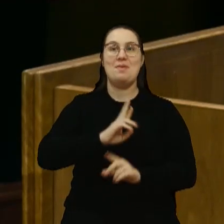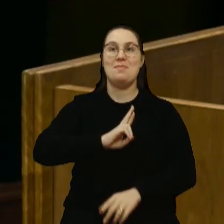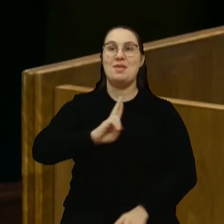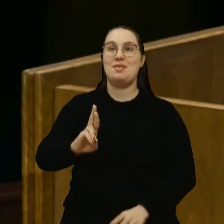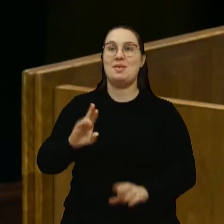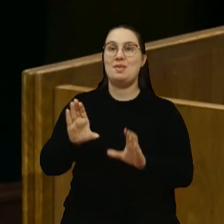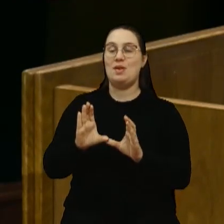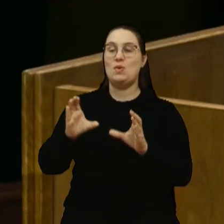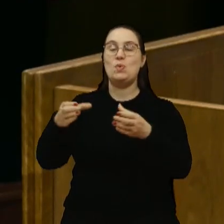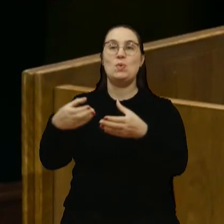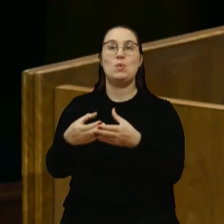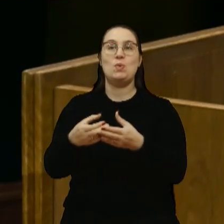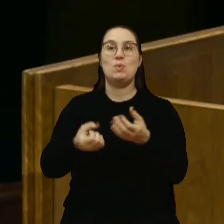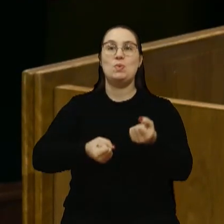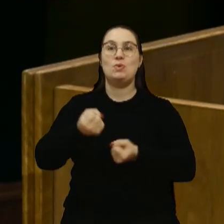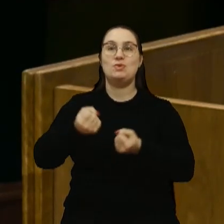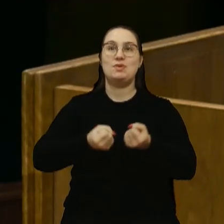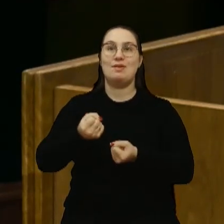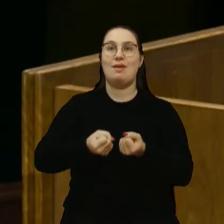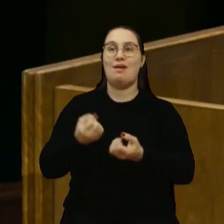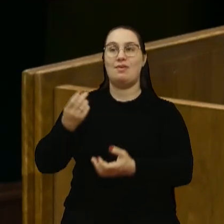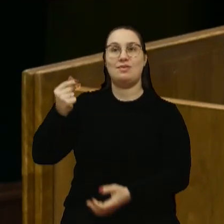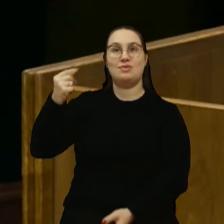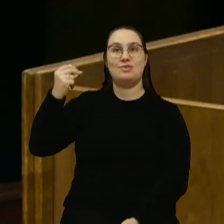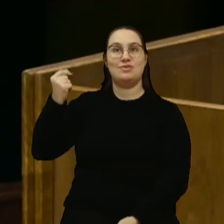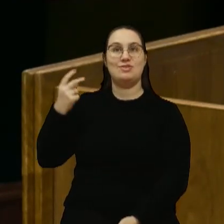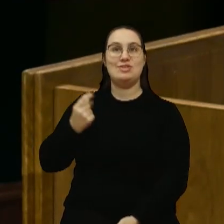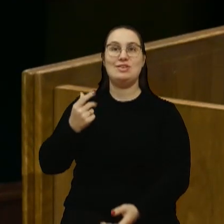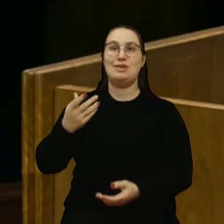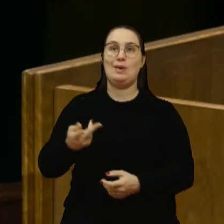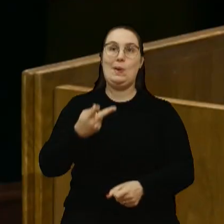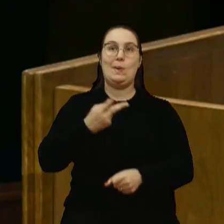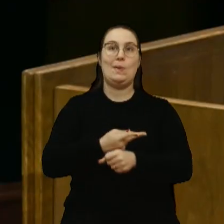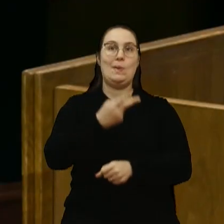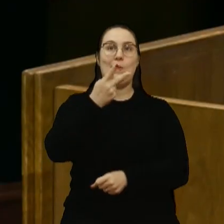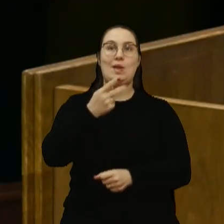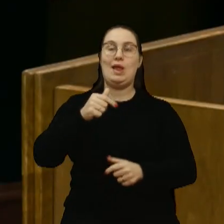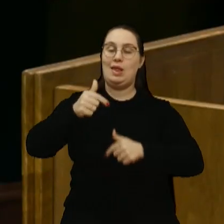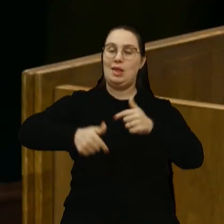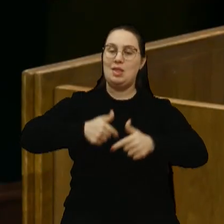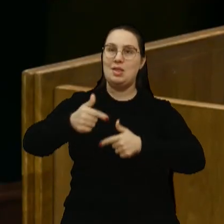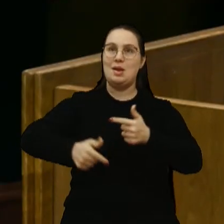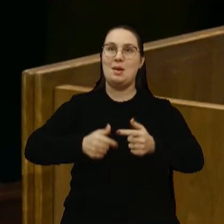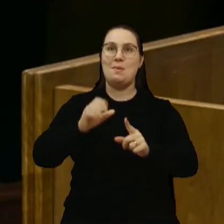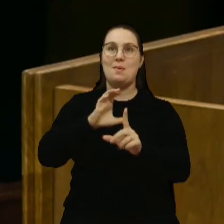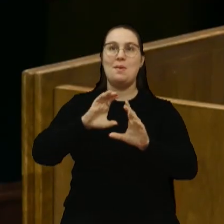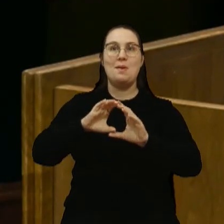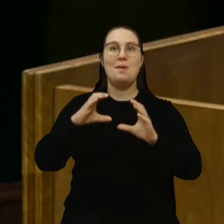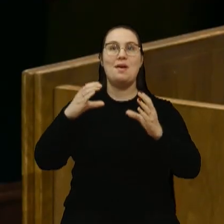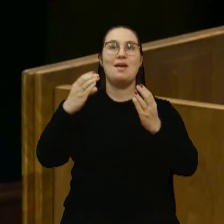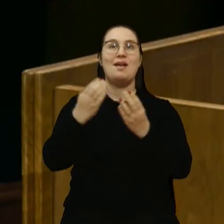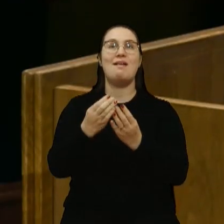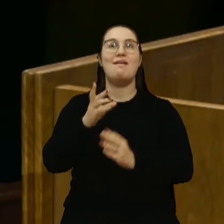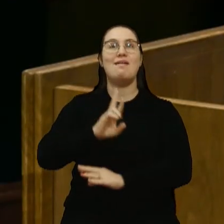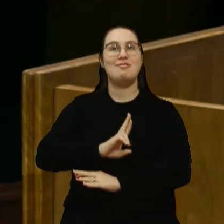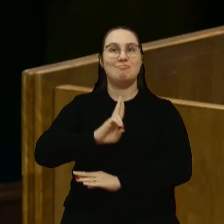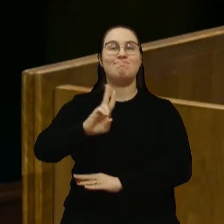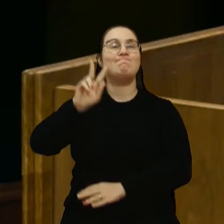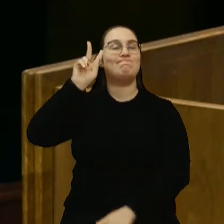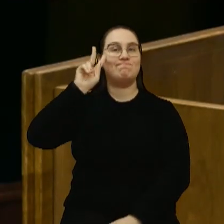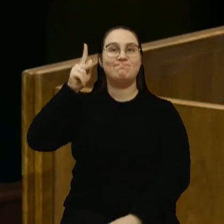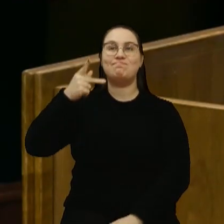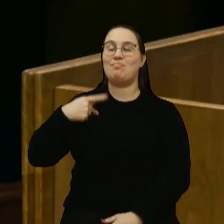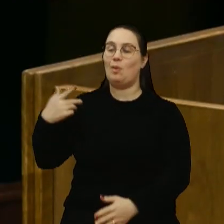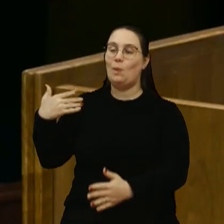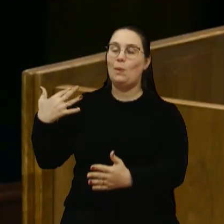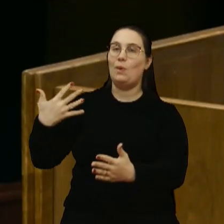Club da Serra Gaúcha. Receber o Prêmio Caxias do Sul pelos relevantes serviços prestados à comunidade representa o reconhecimento